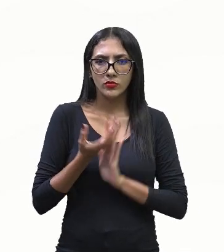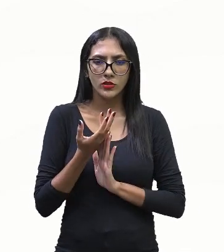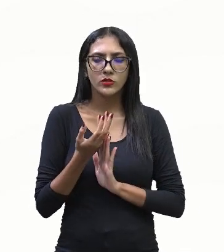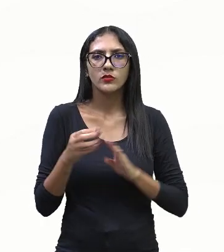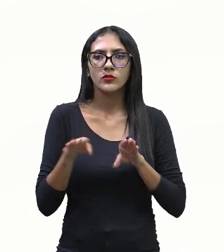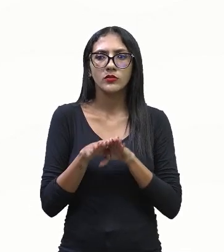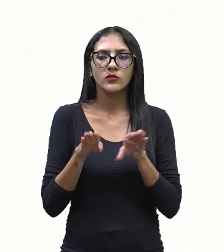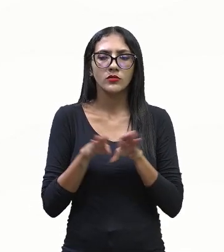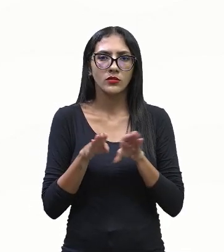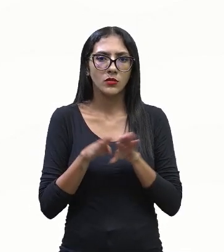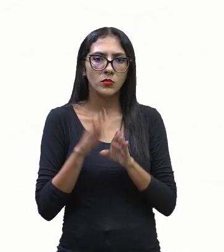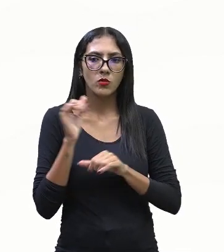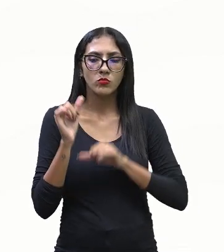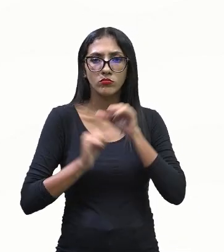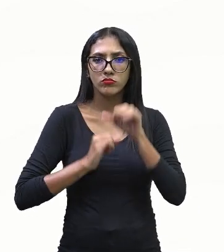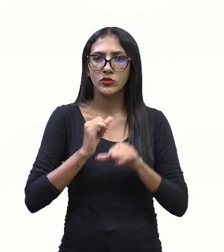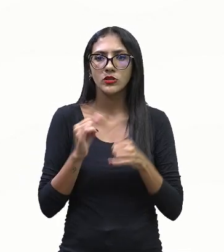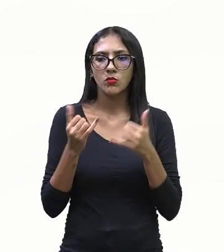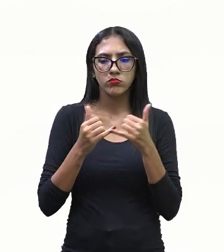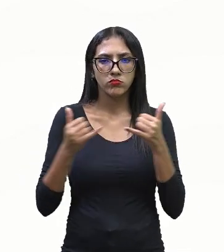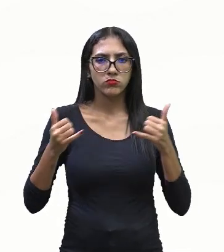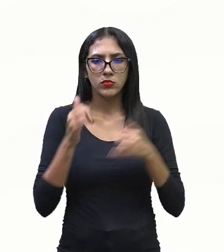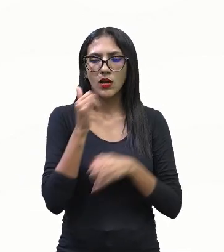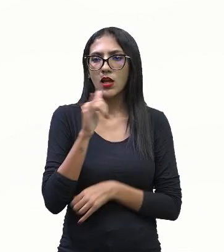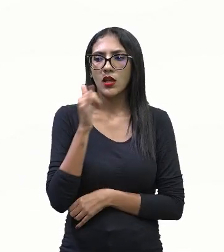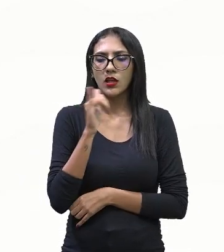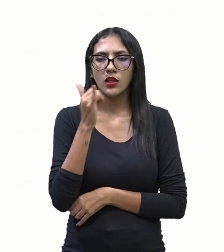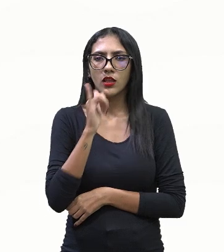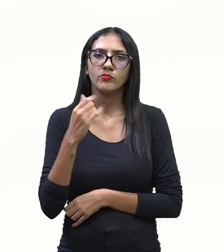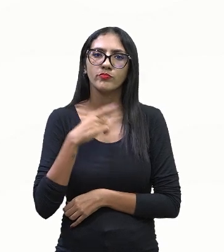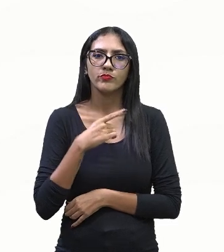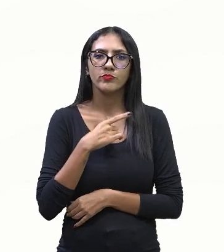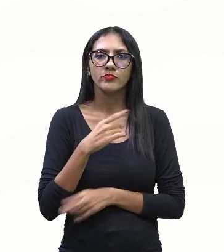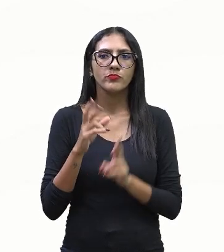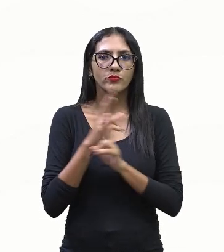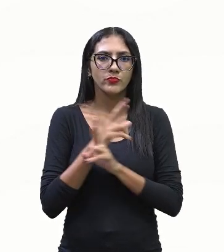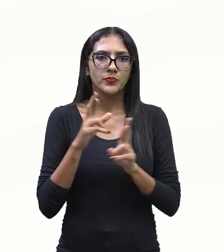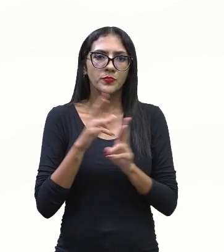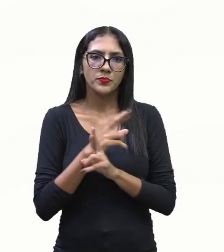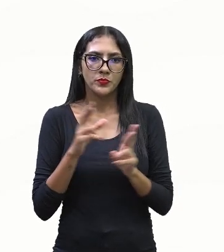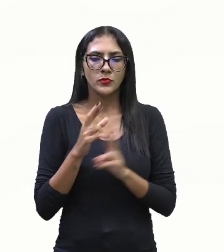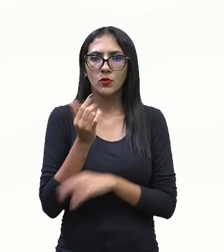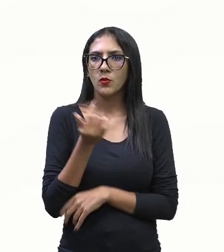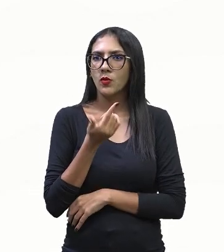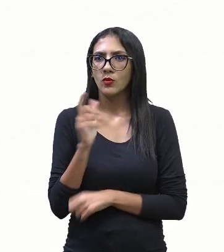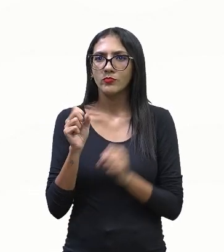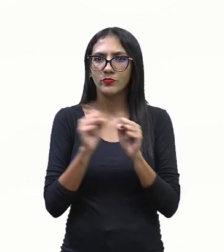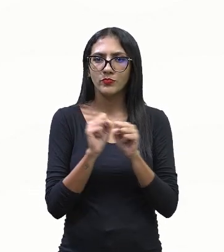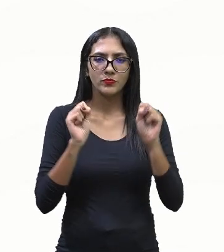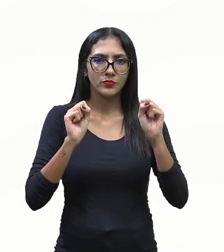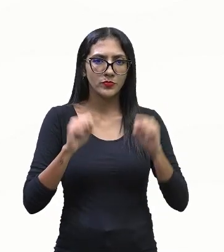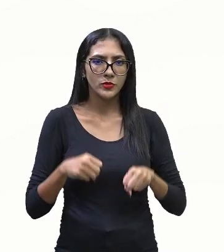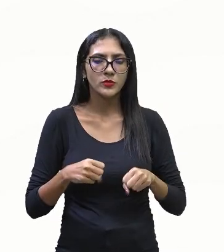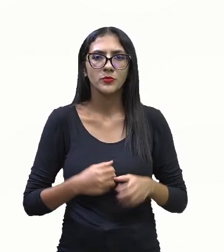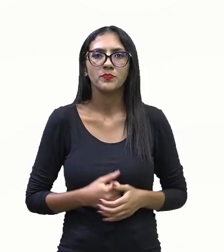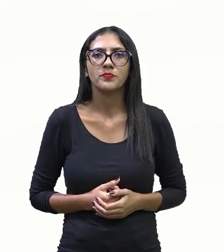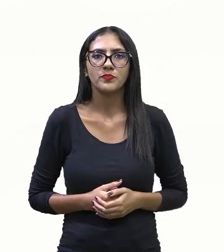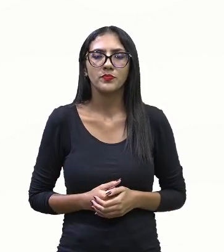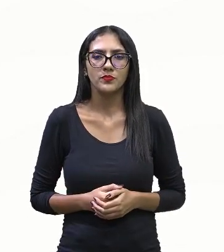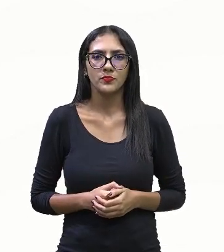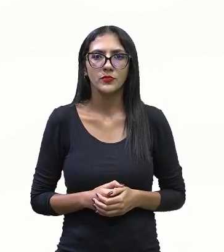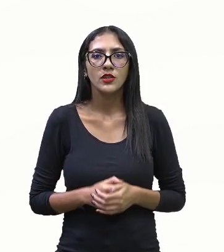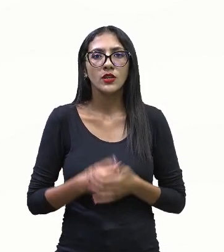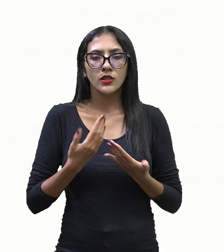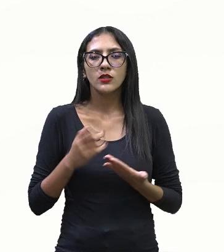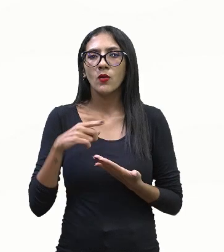provocada a partir de uma corrente elétrica que foi aplicada a um determinado sistema, tá? Então, aplica-se a